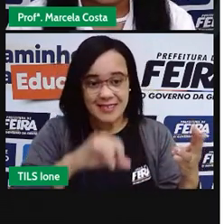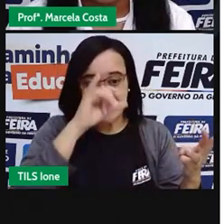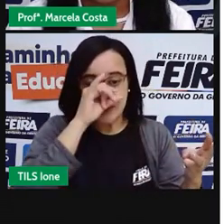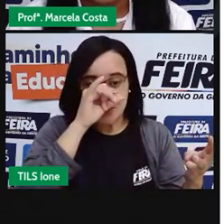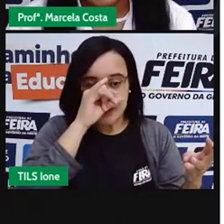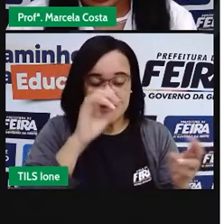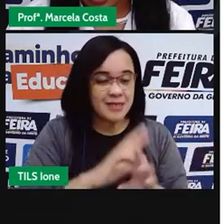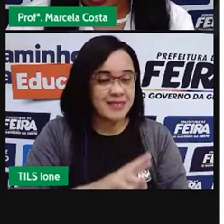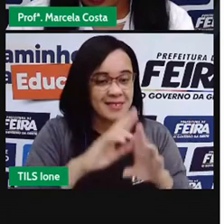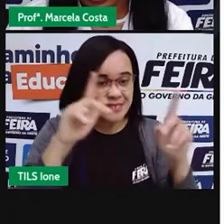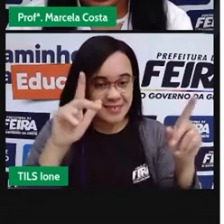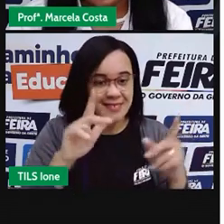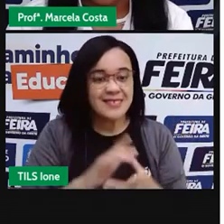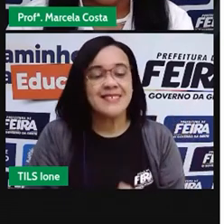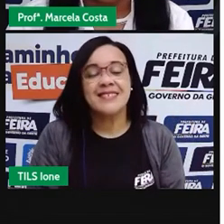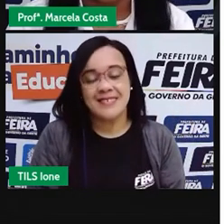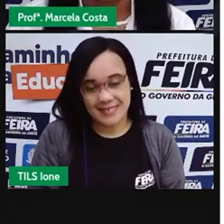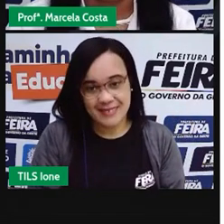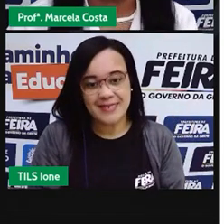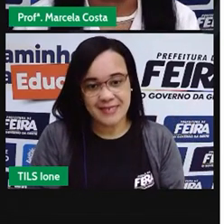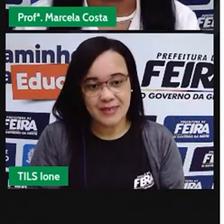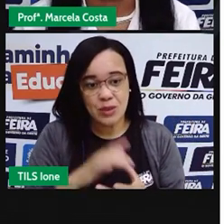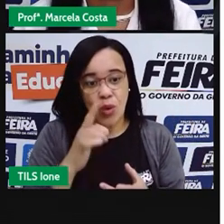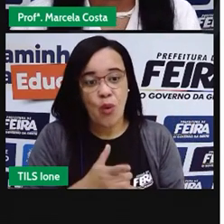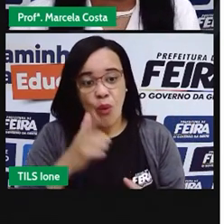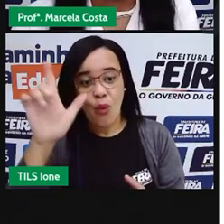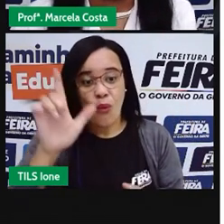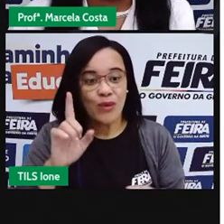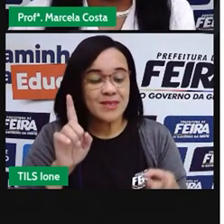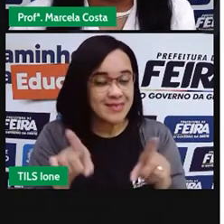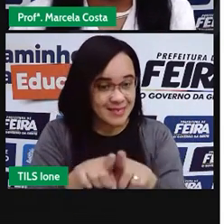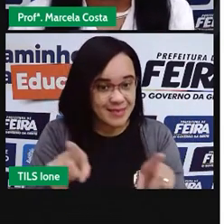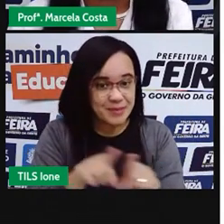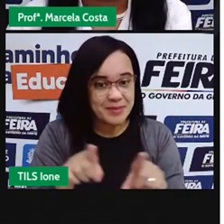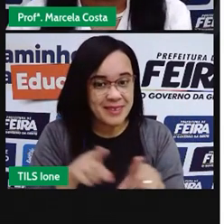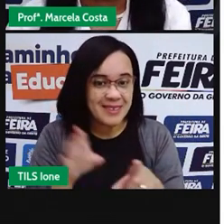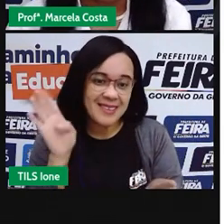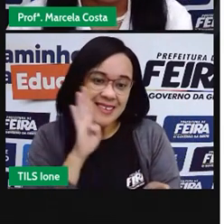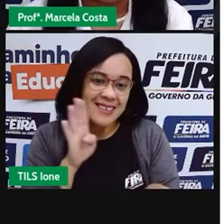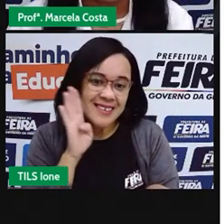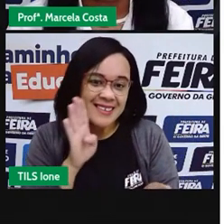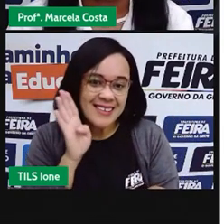Tem essa outra releitura que também é muito legal. É